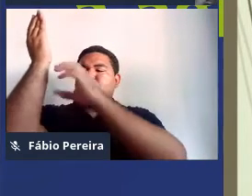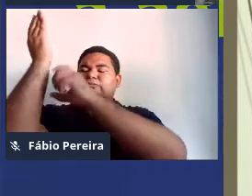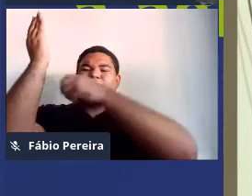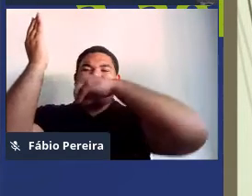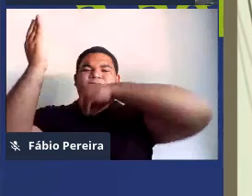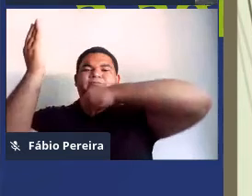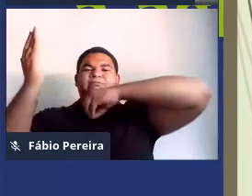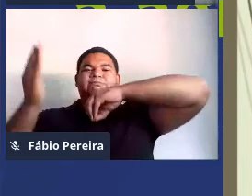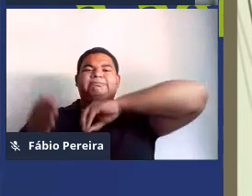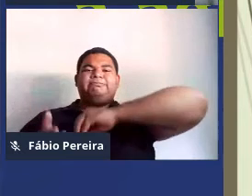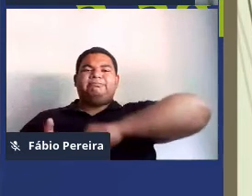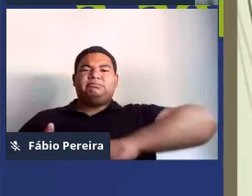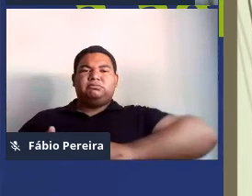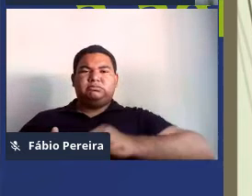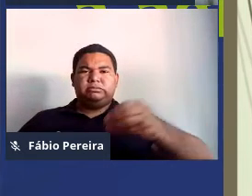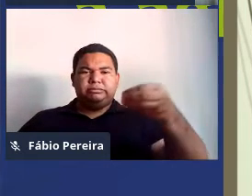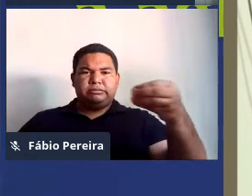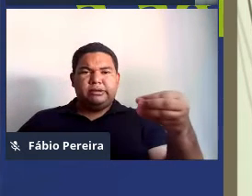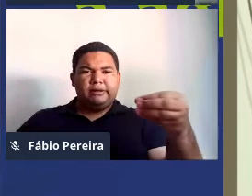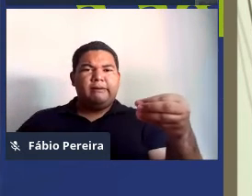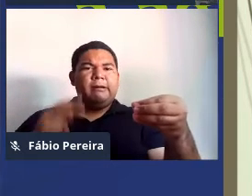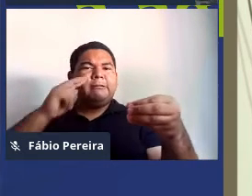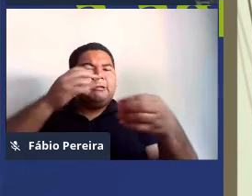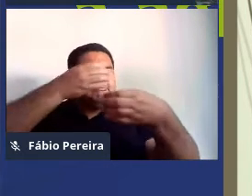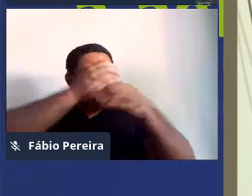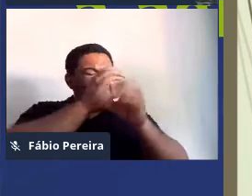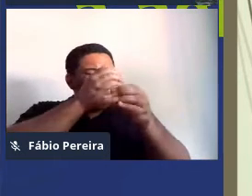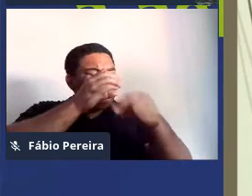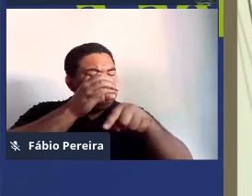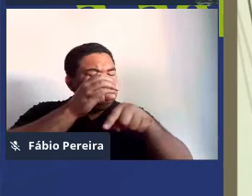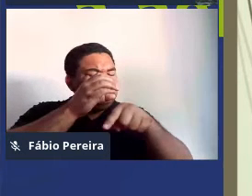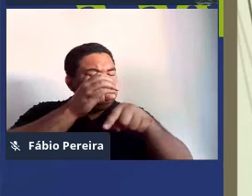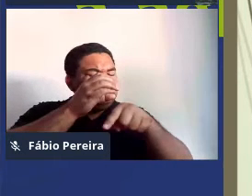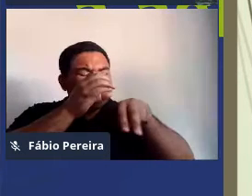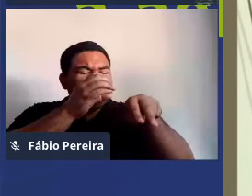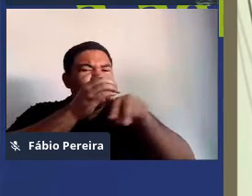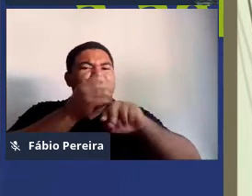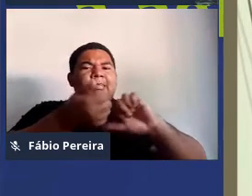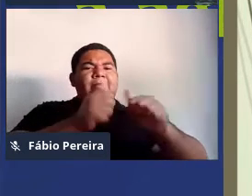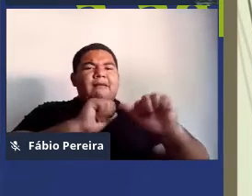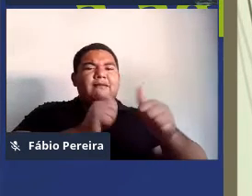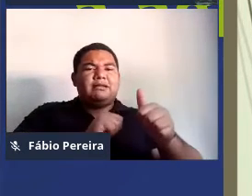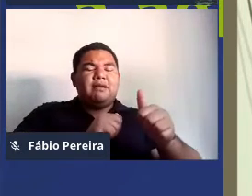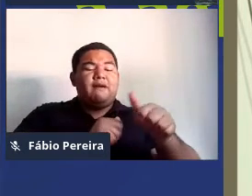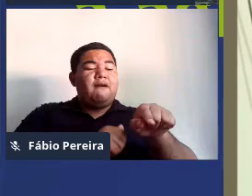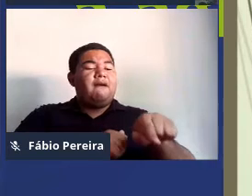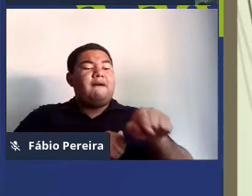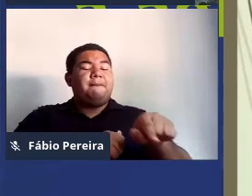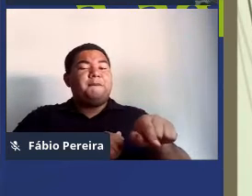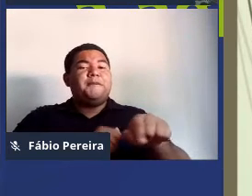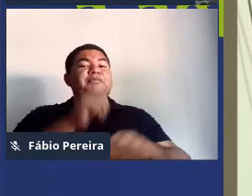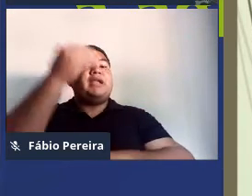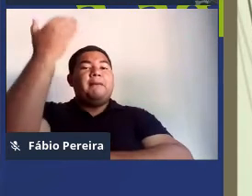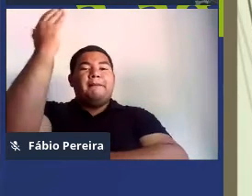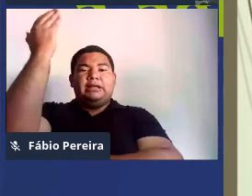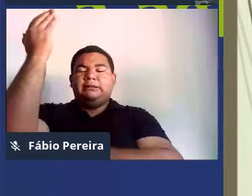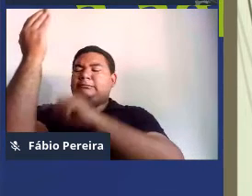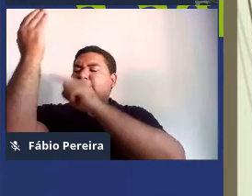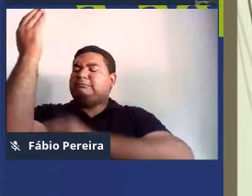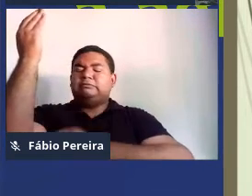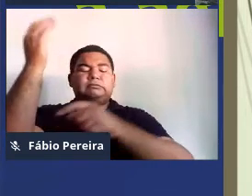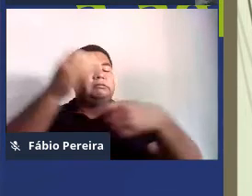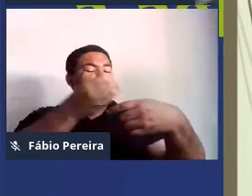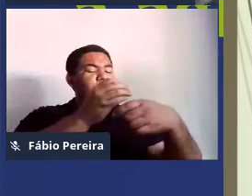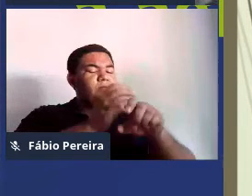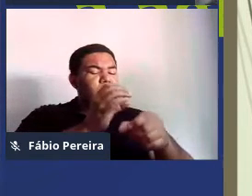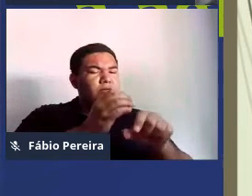e fez microscopia de varredura. E foi analisar a constituição da madeira e a constituição do